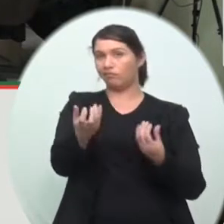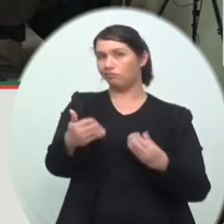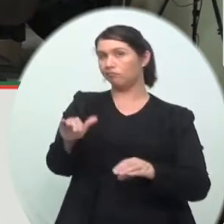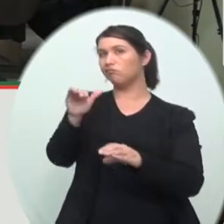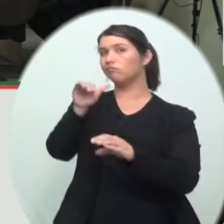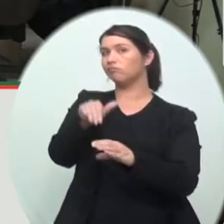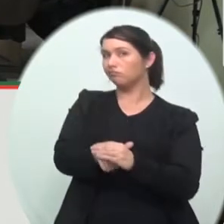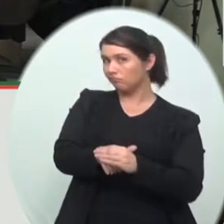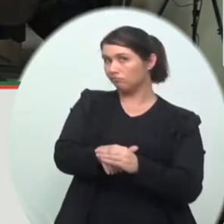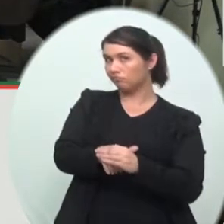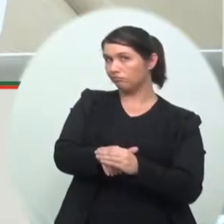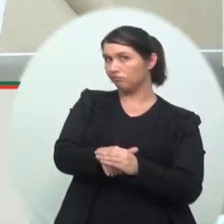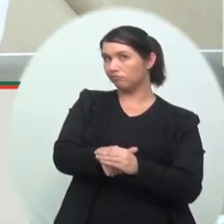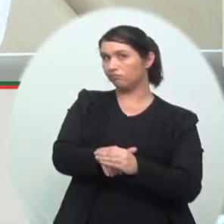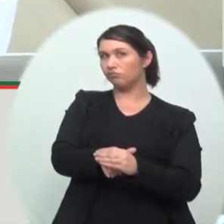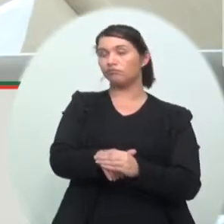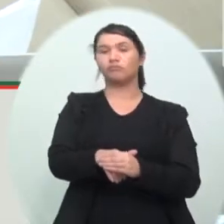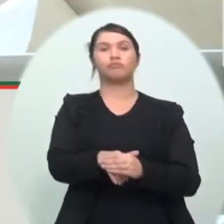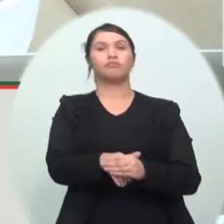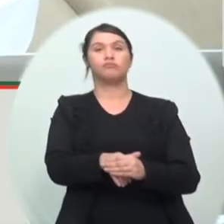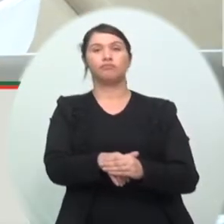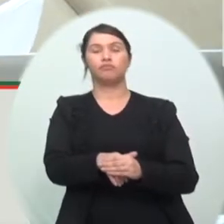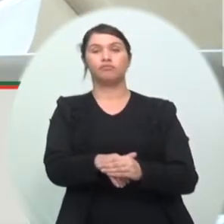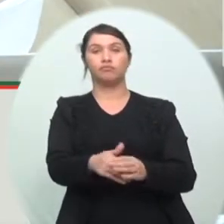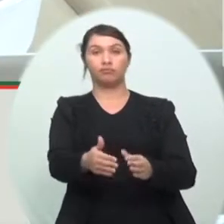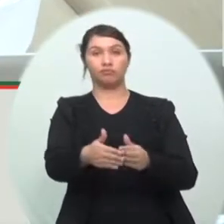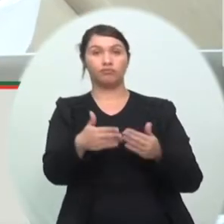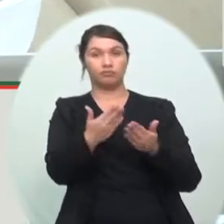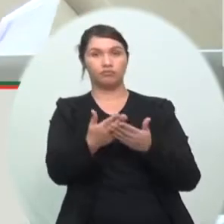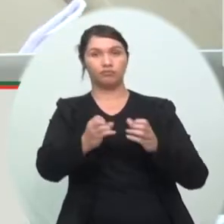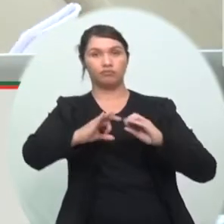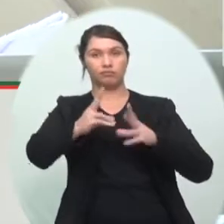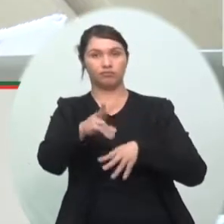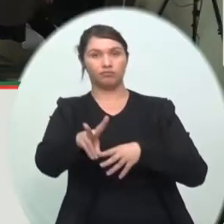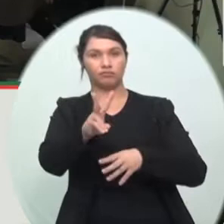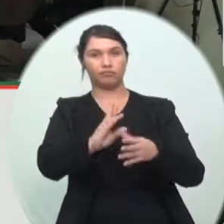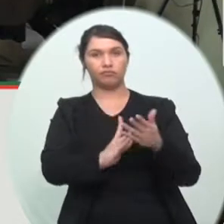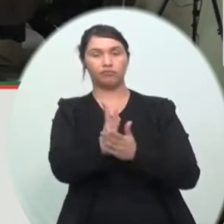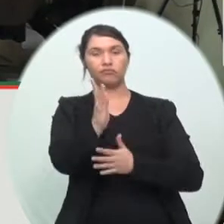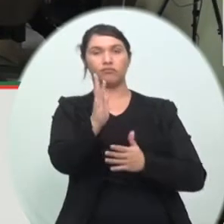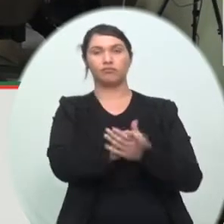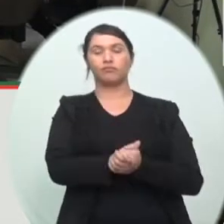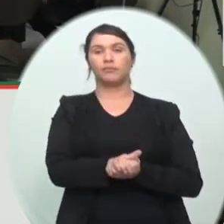como estão. Os contrários se manifestem. Aprovado por unanimidade.